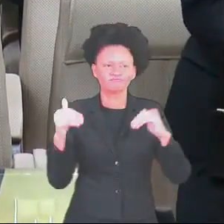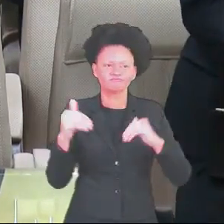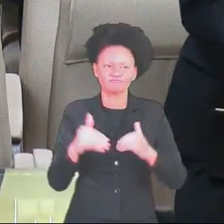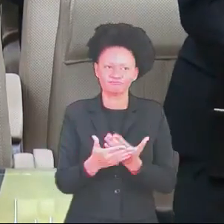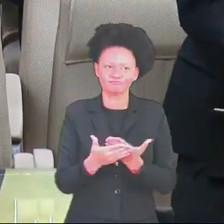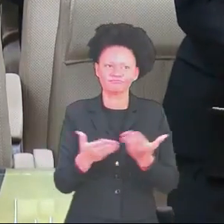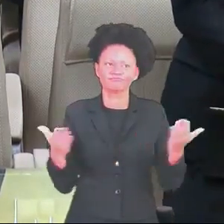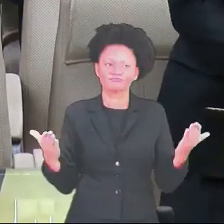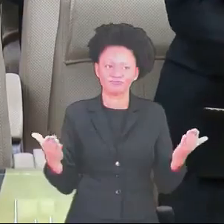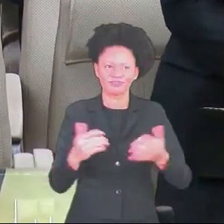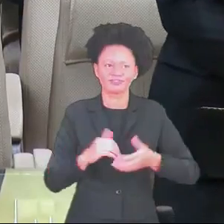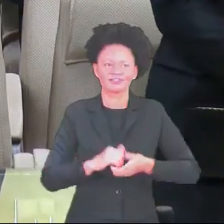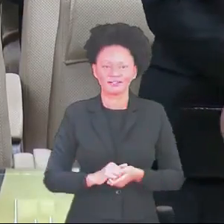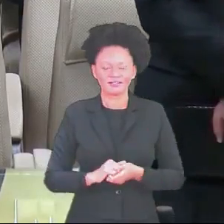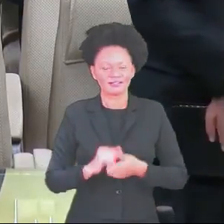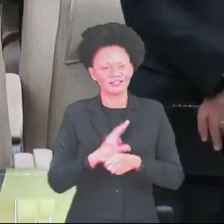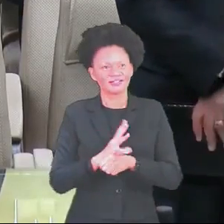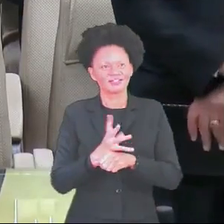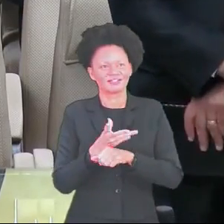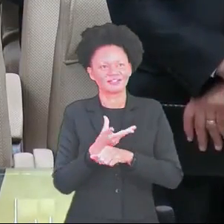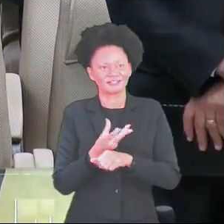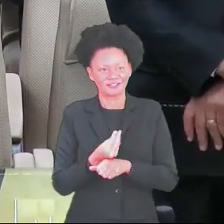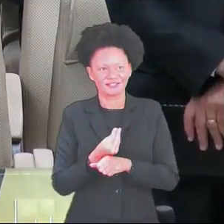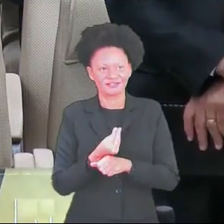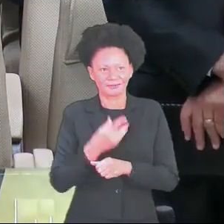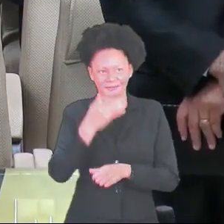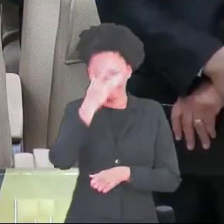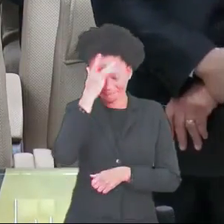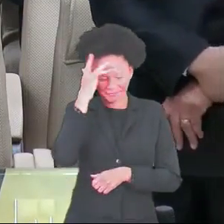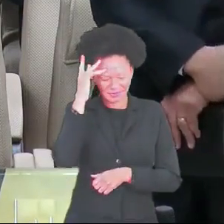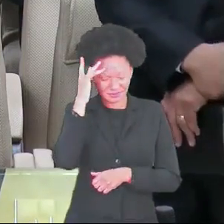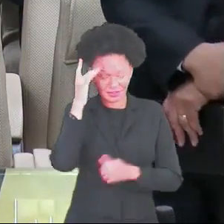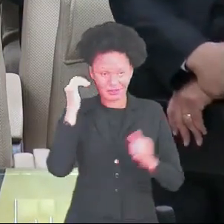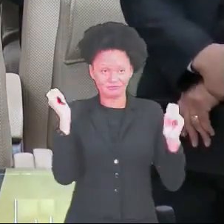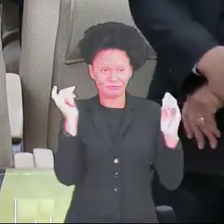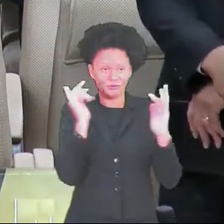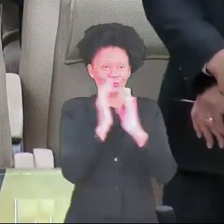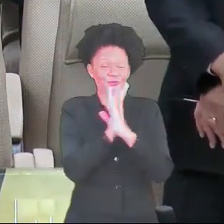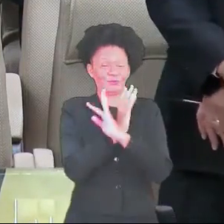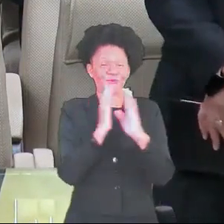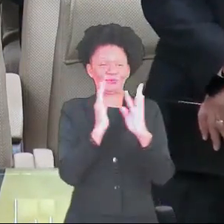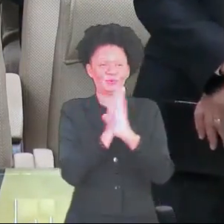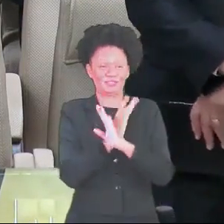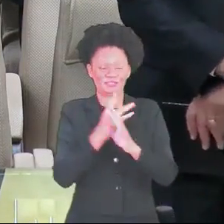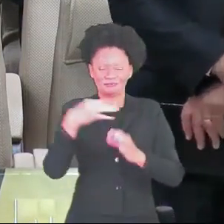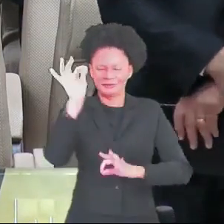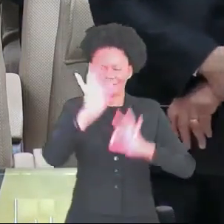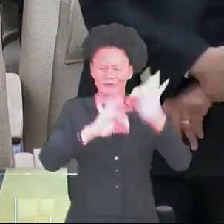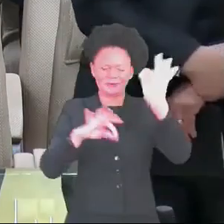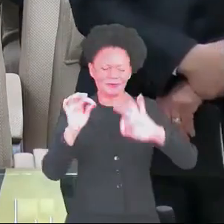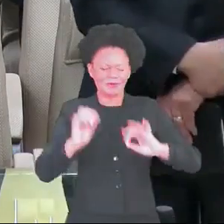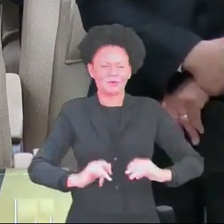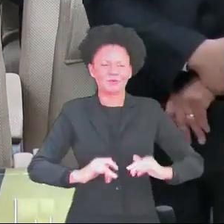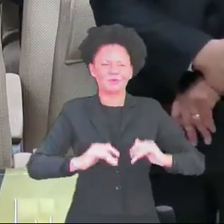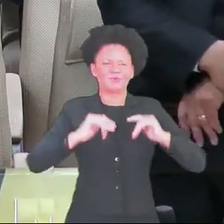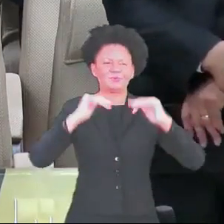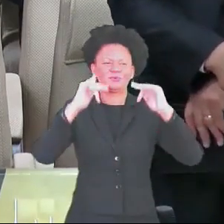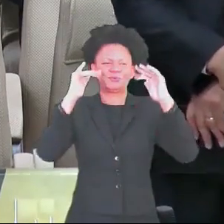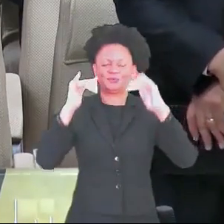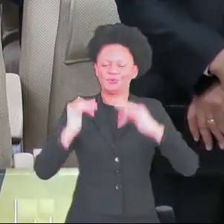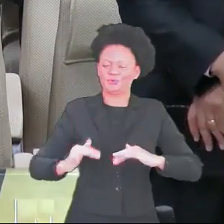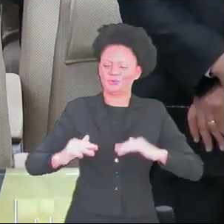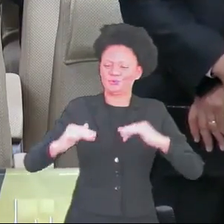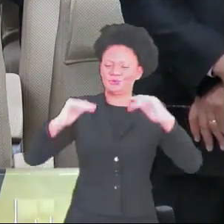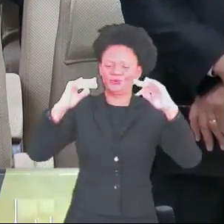tão cheia, né? Mas não cheia de pessoas apenas, cheia do Espírito Santo do Senhor.